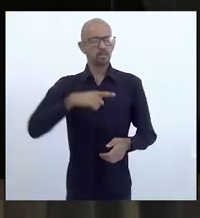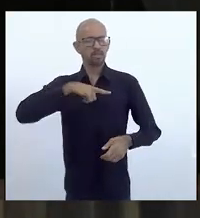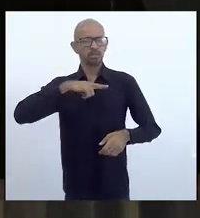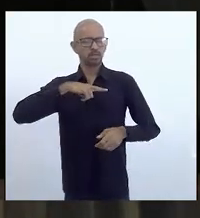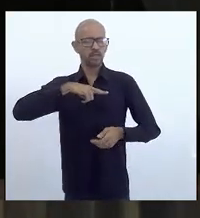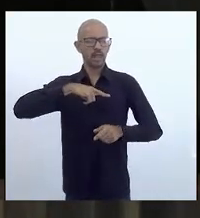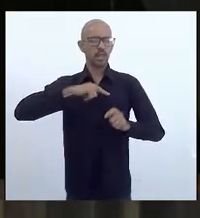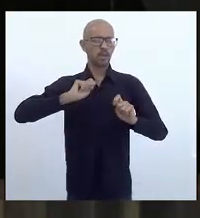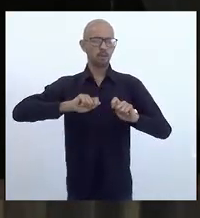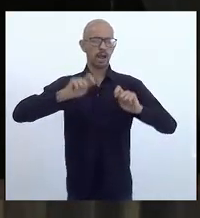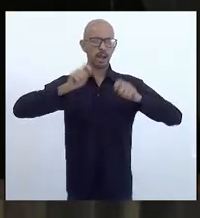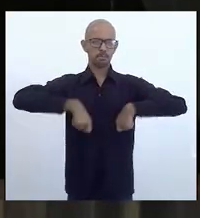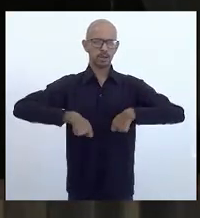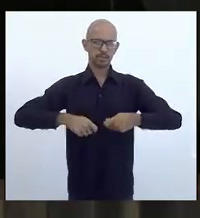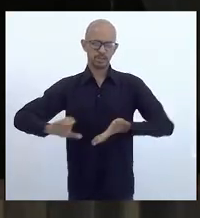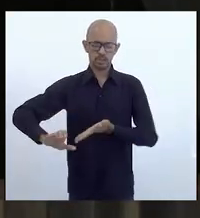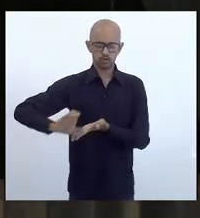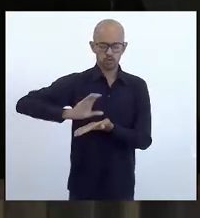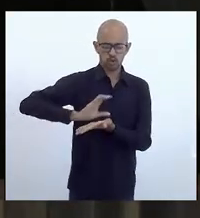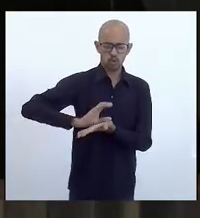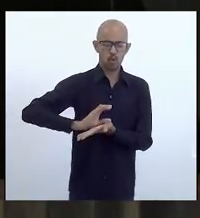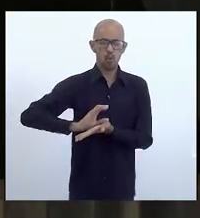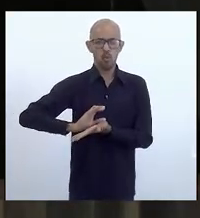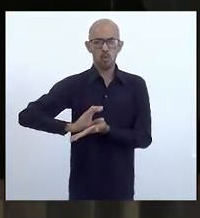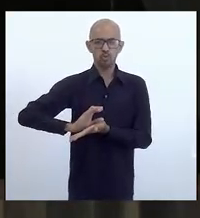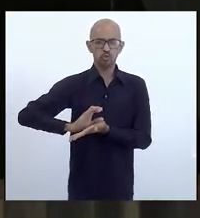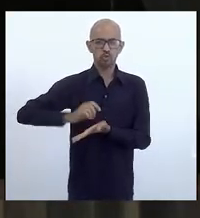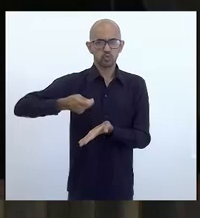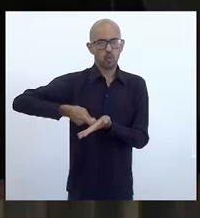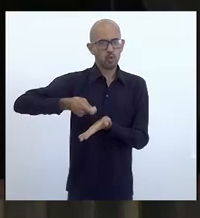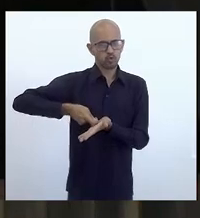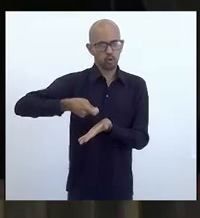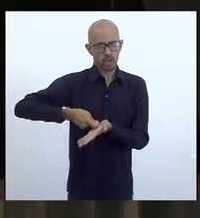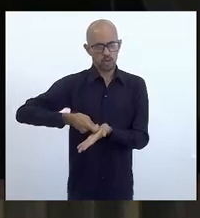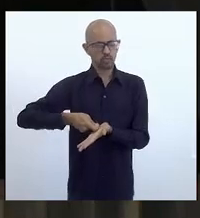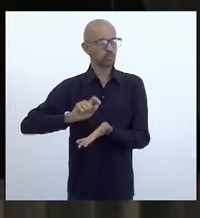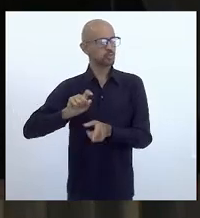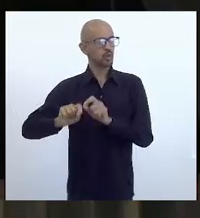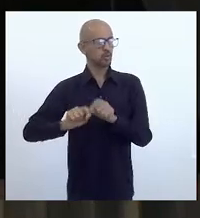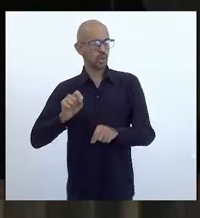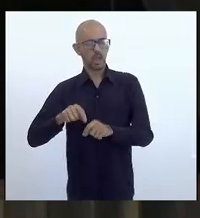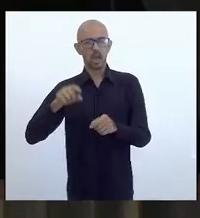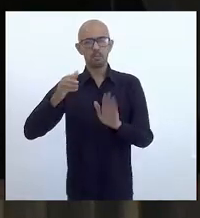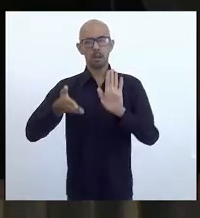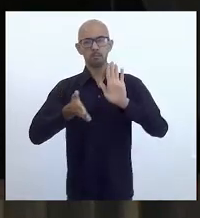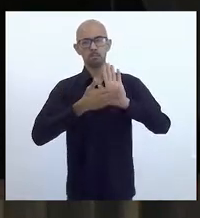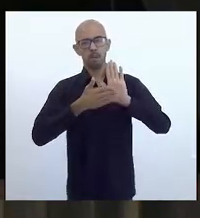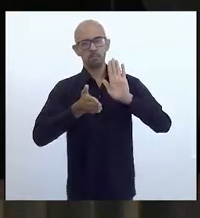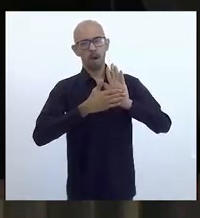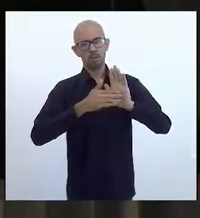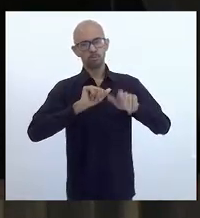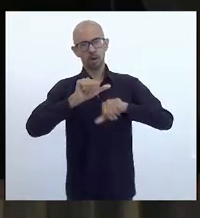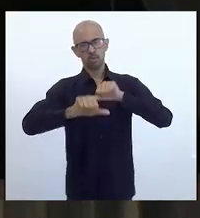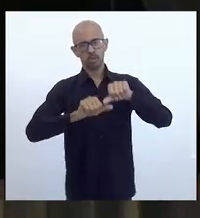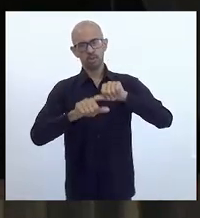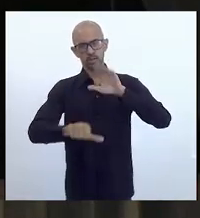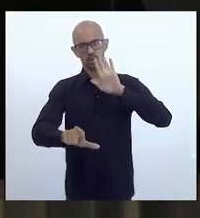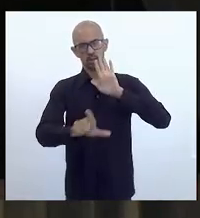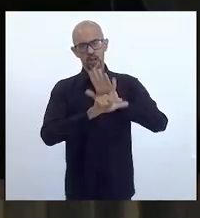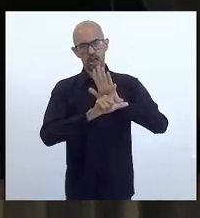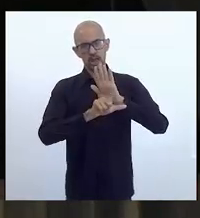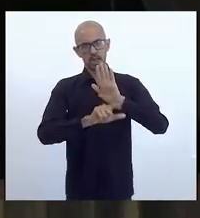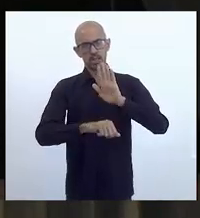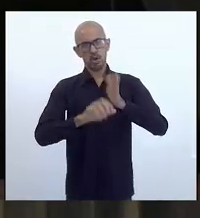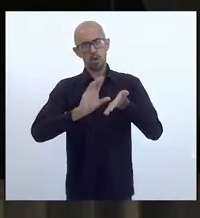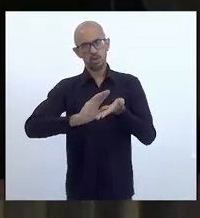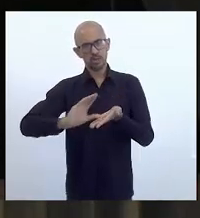de recursos condicionados. O que, que seria isso? É uma proposta de alteração de lei orçamentária